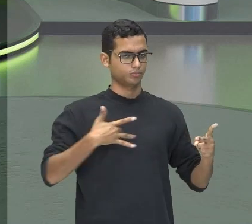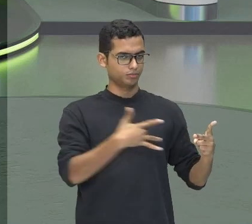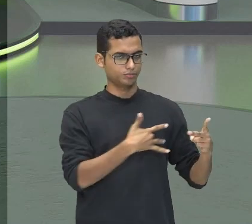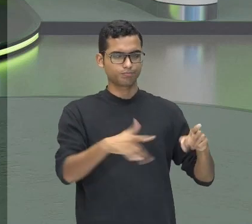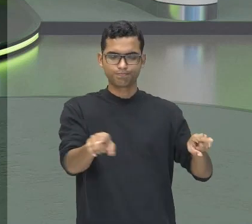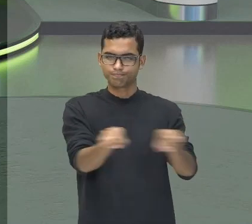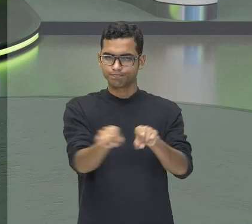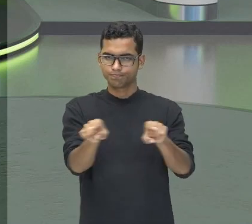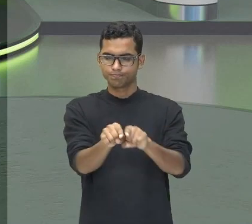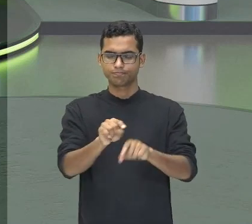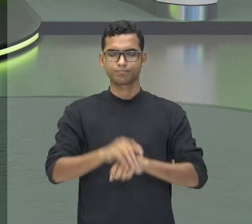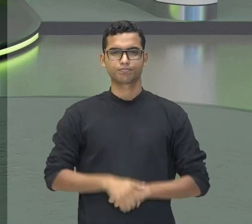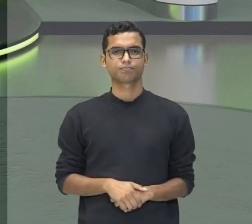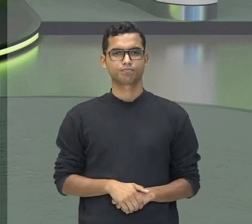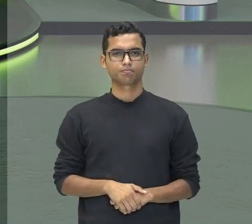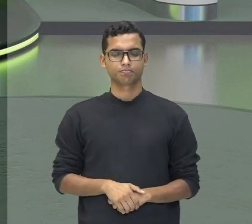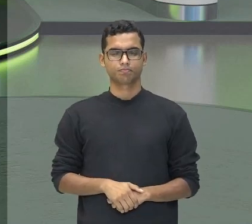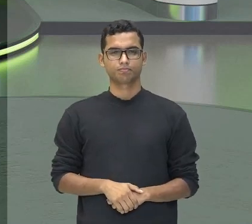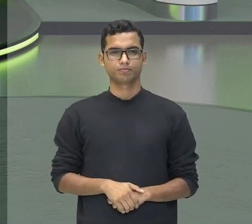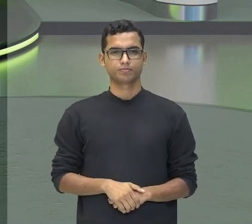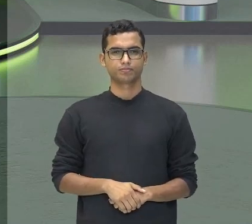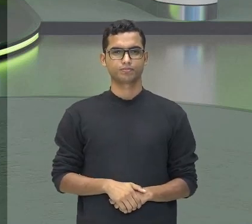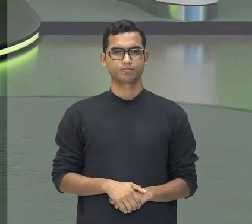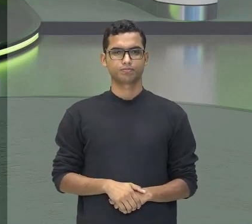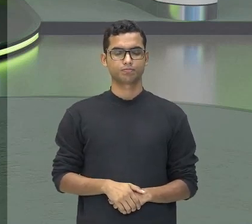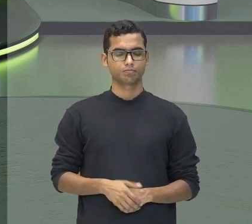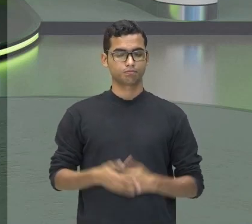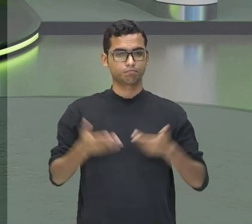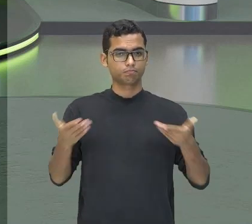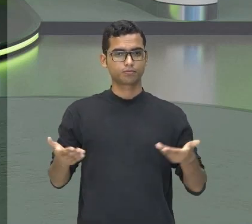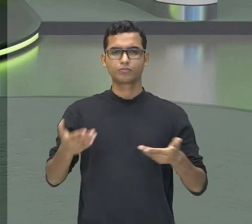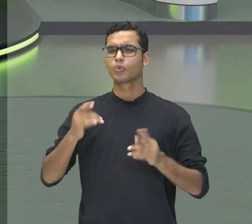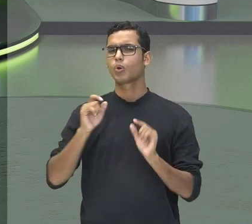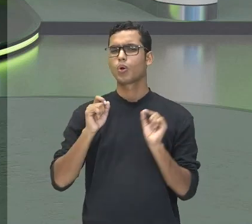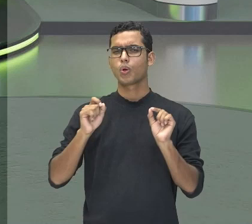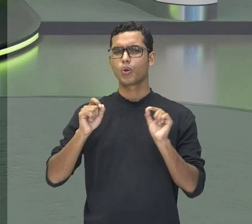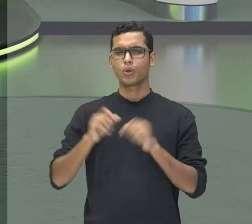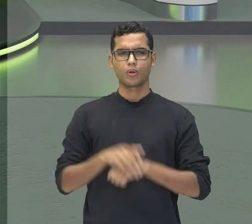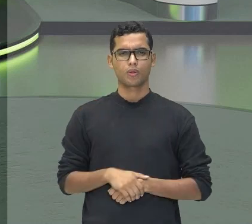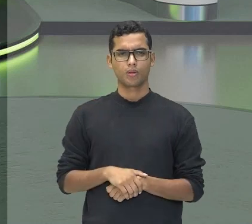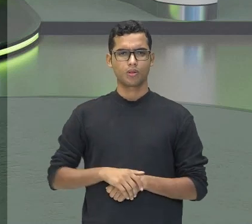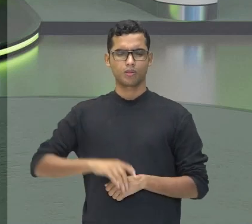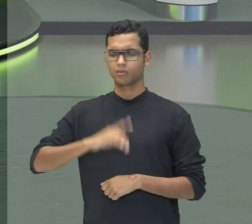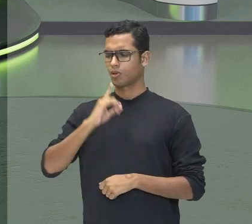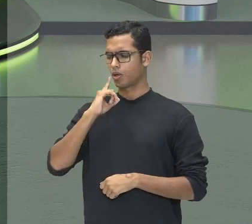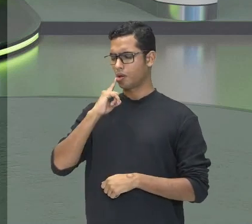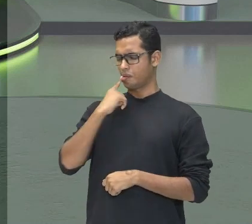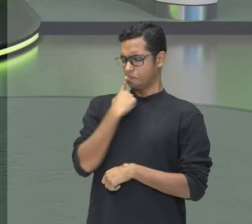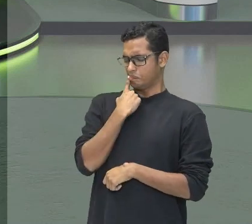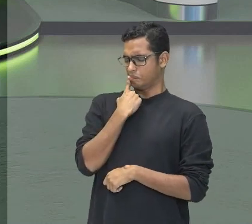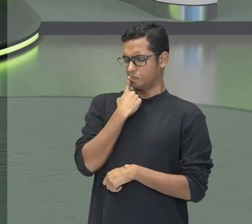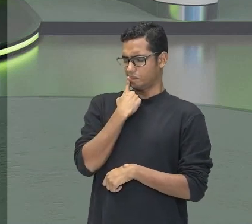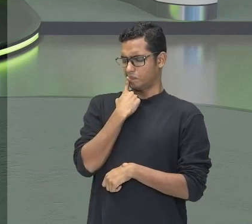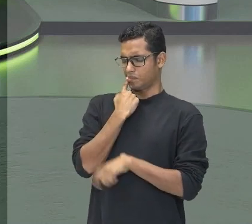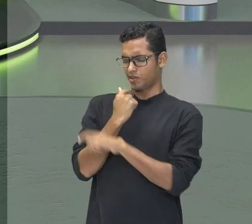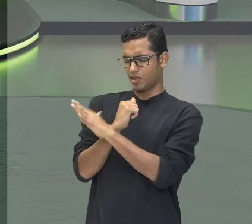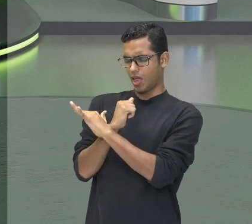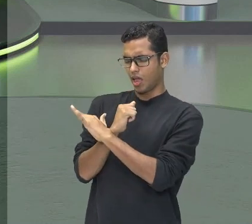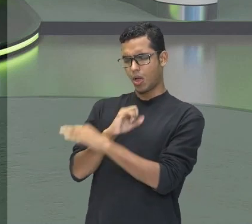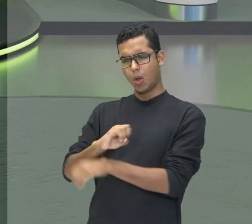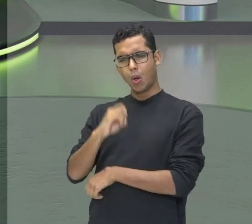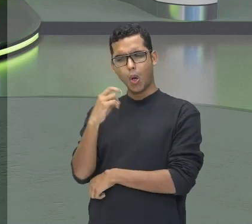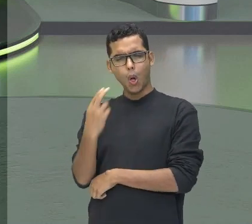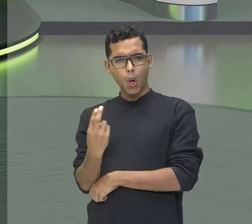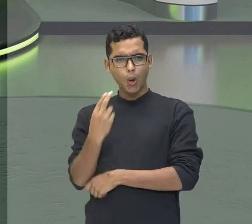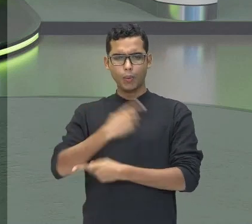Mas o que significa dizer que algo é ácido ou básico?